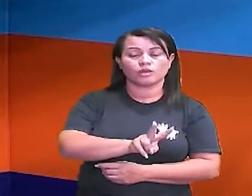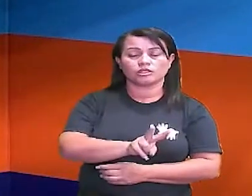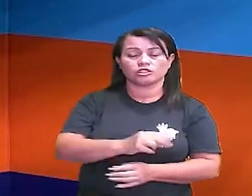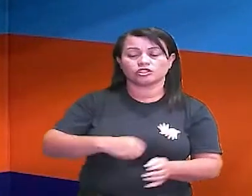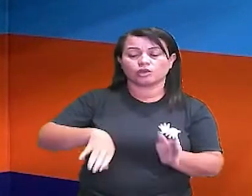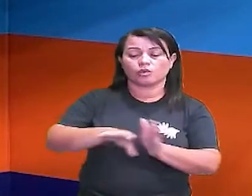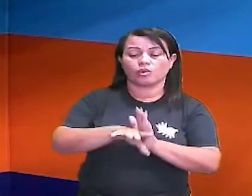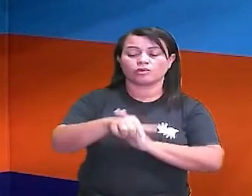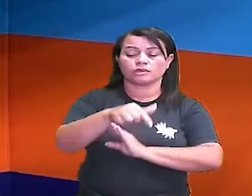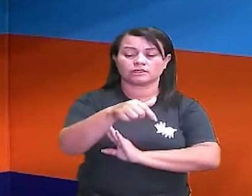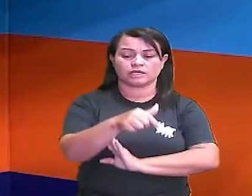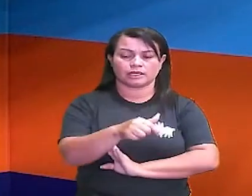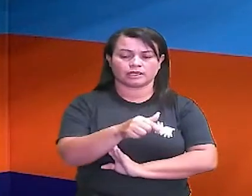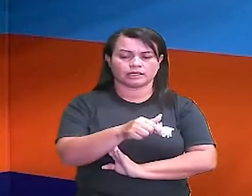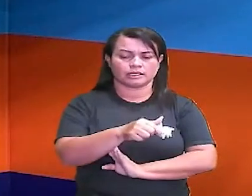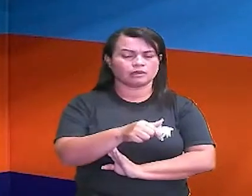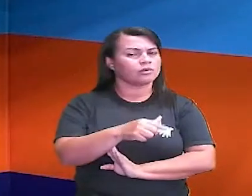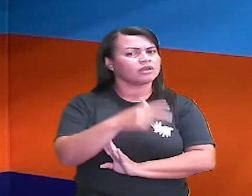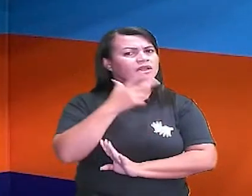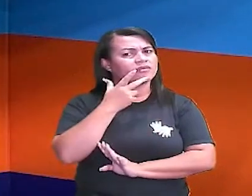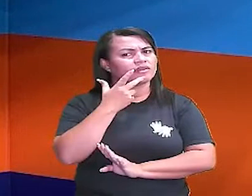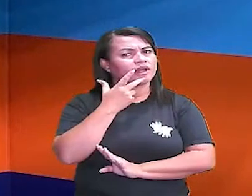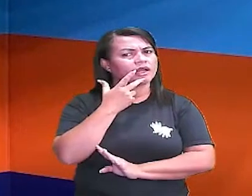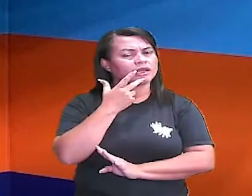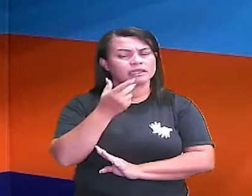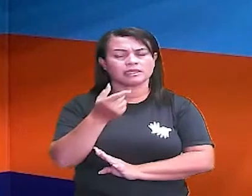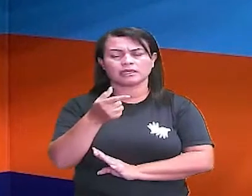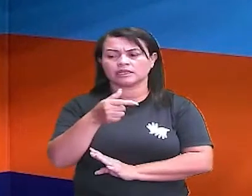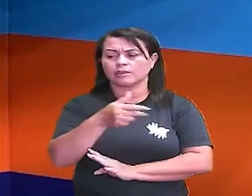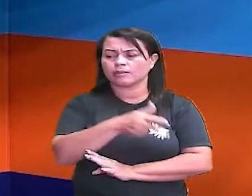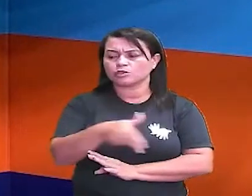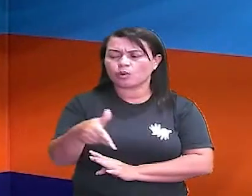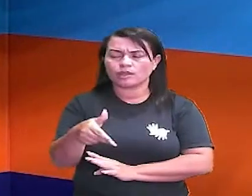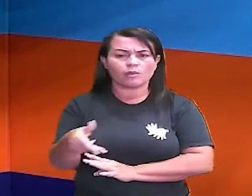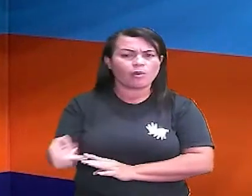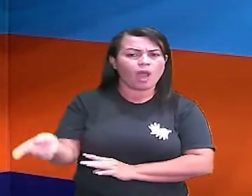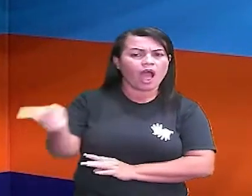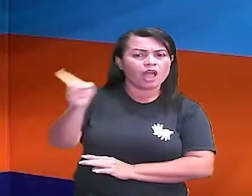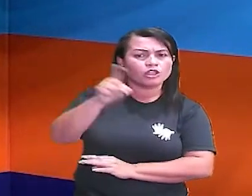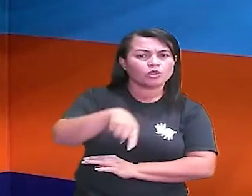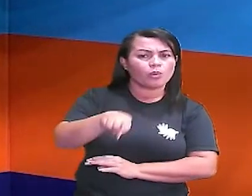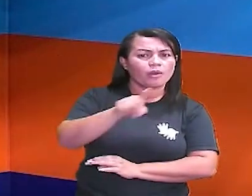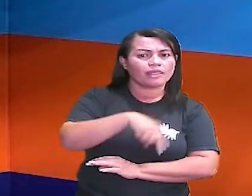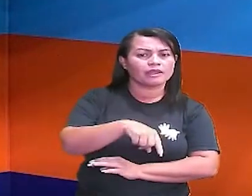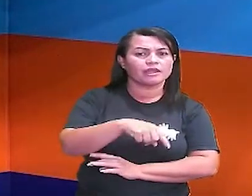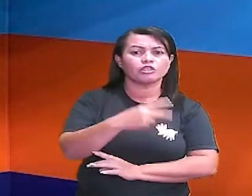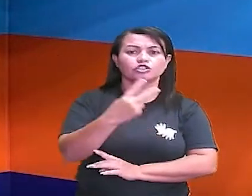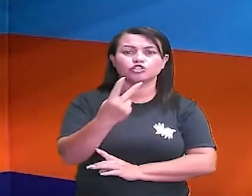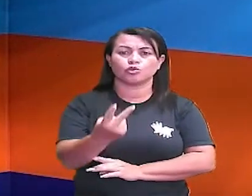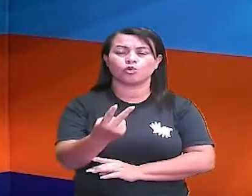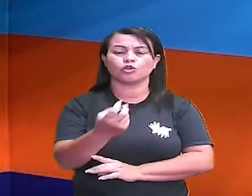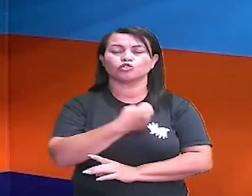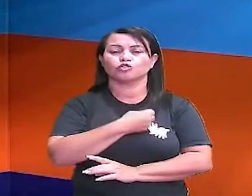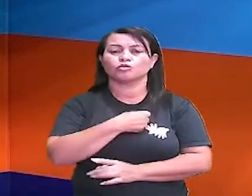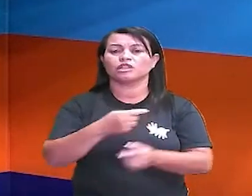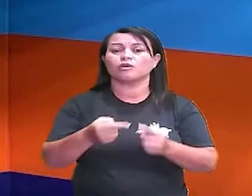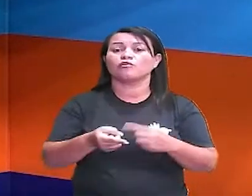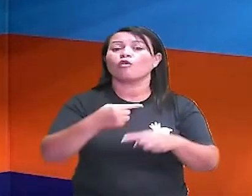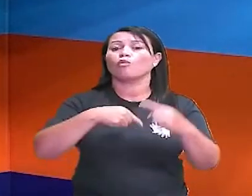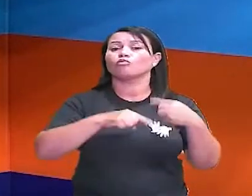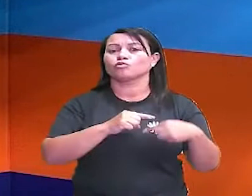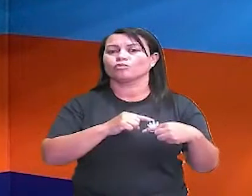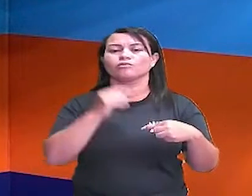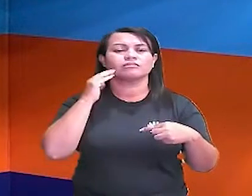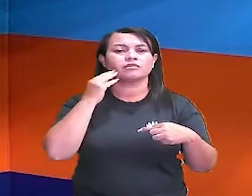7. Gente, quando ele diz que andou para trás, ele está voltando o número, porque na adição a